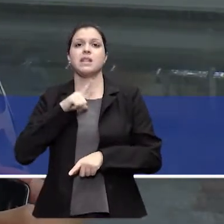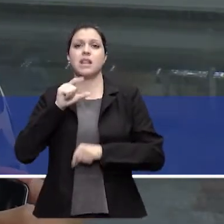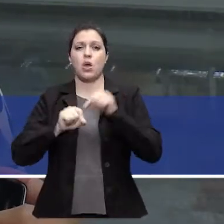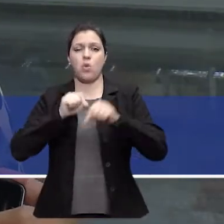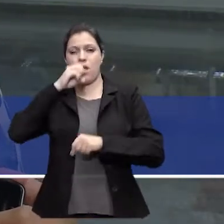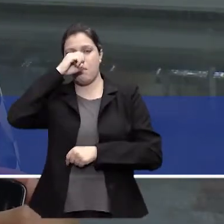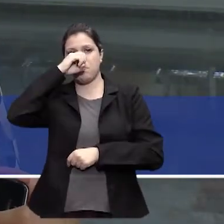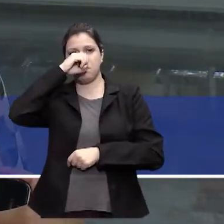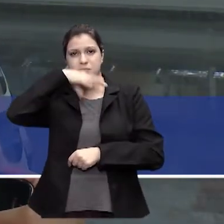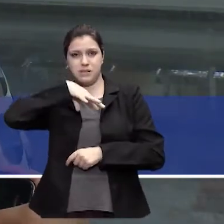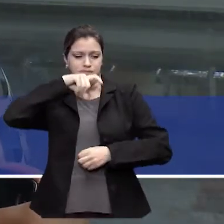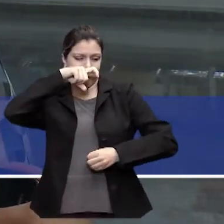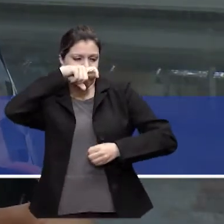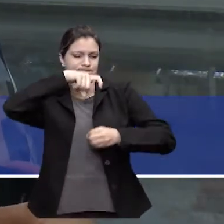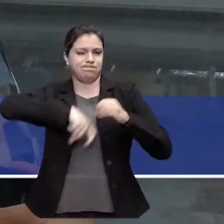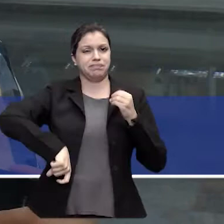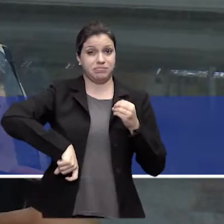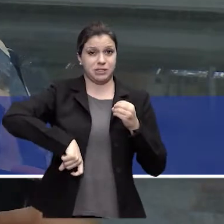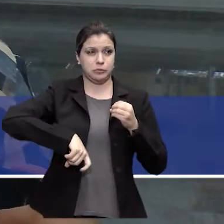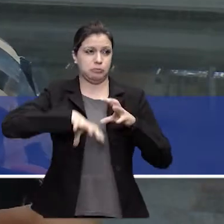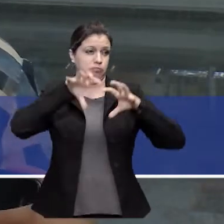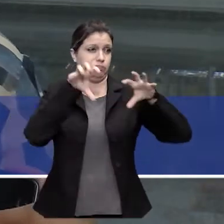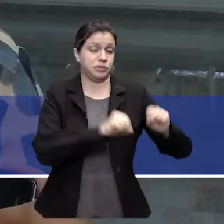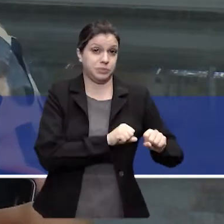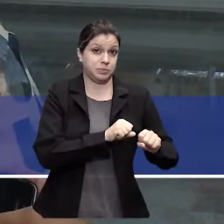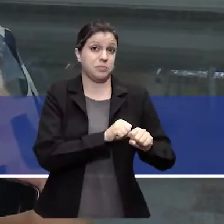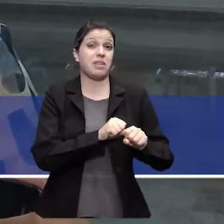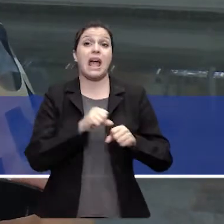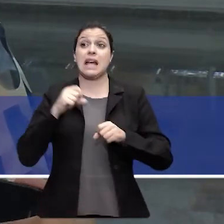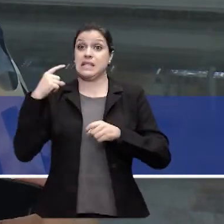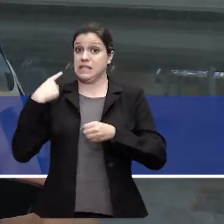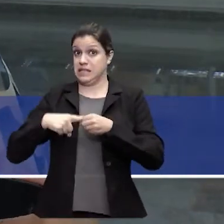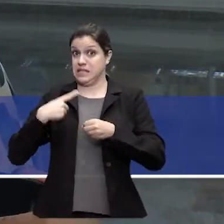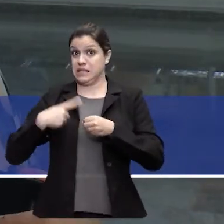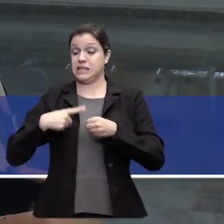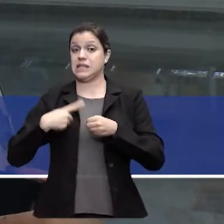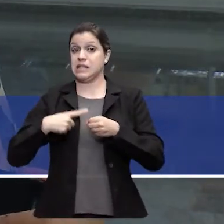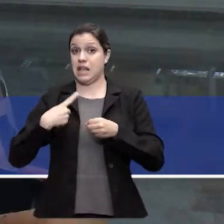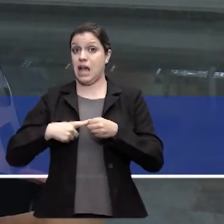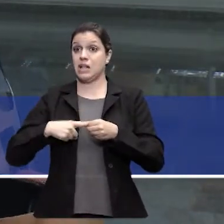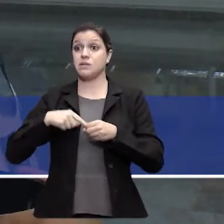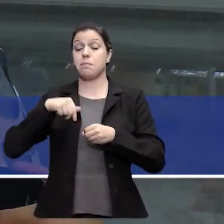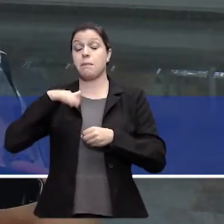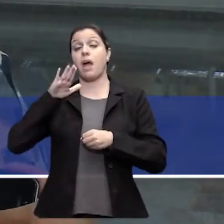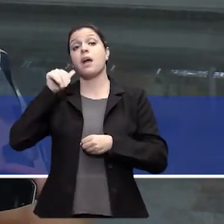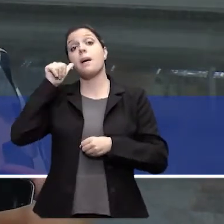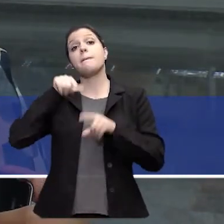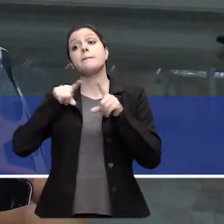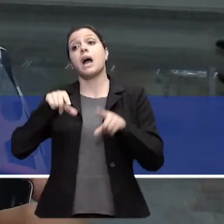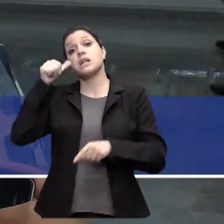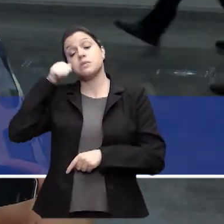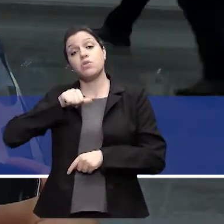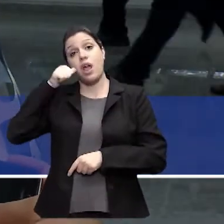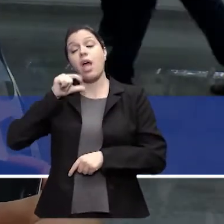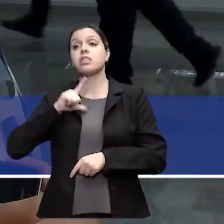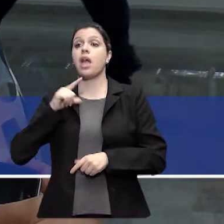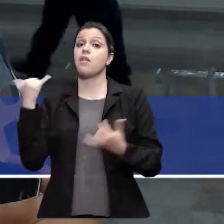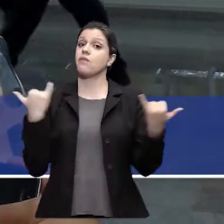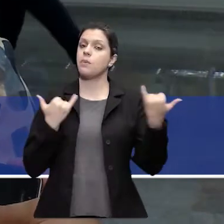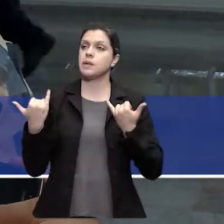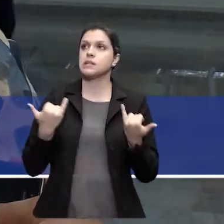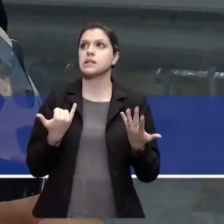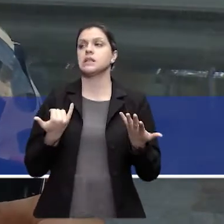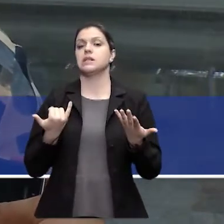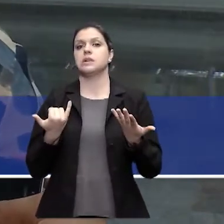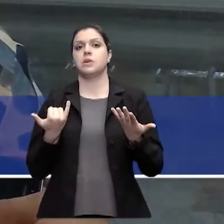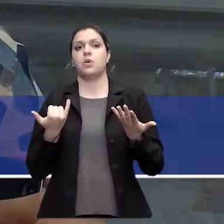abuso sexual, né? Muito, tanto quanto na cidade, só que na cidade as mulheres têm mais acesso à